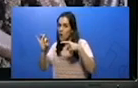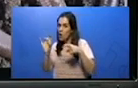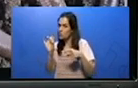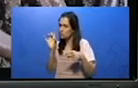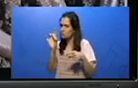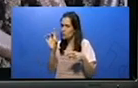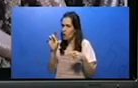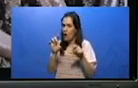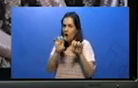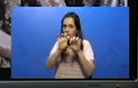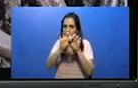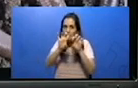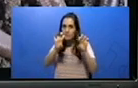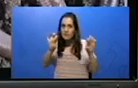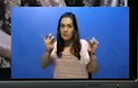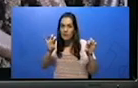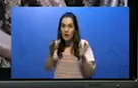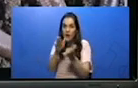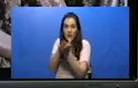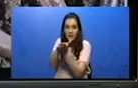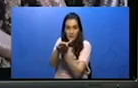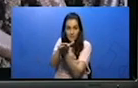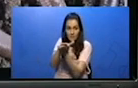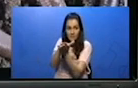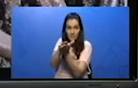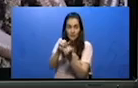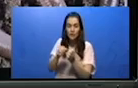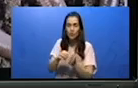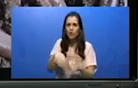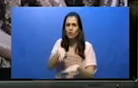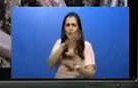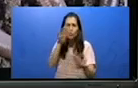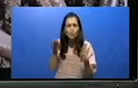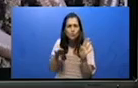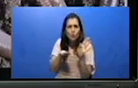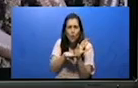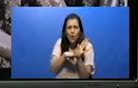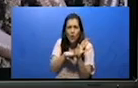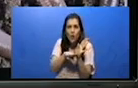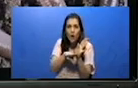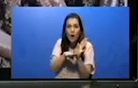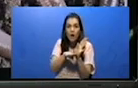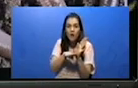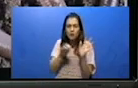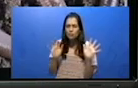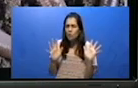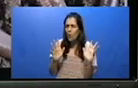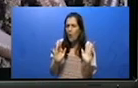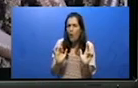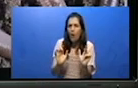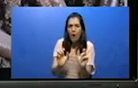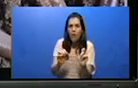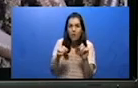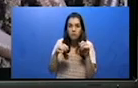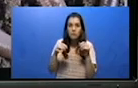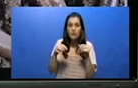Bom, agora algumas características dos vermes. Todos os vermes são animais de corpo alongado, ou seja,